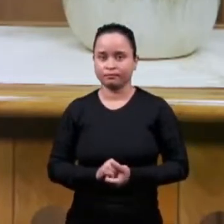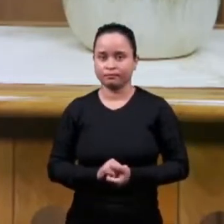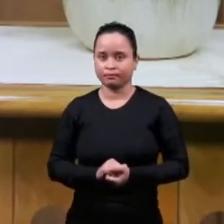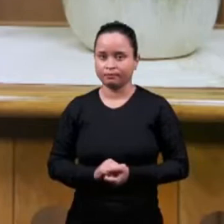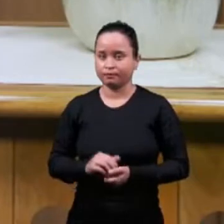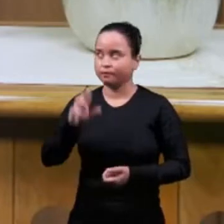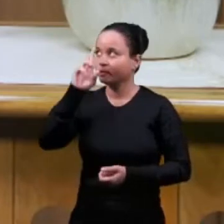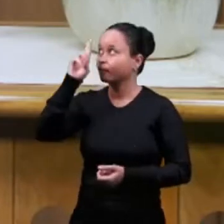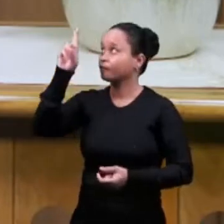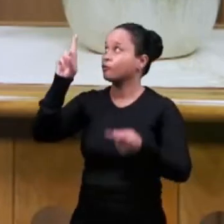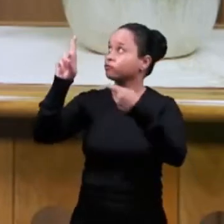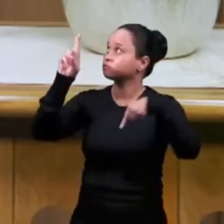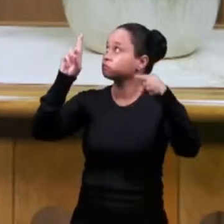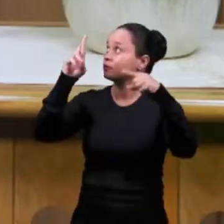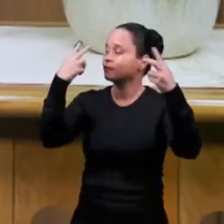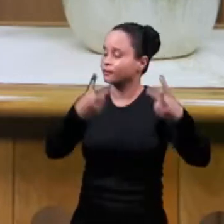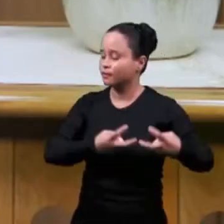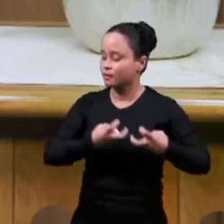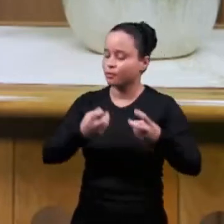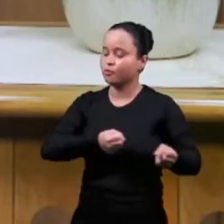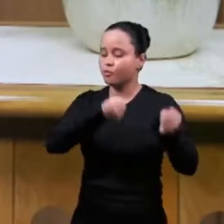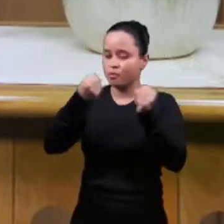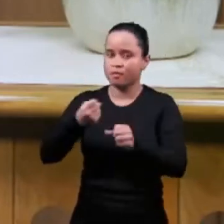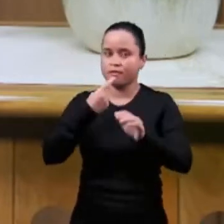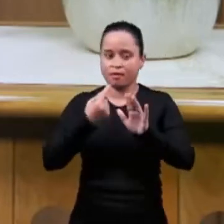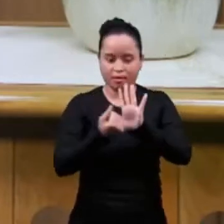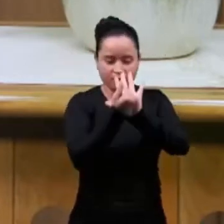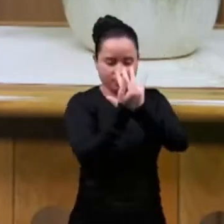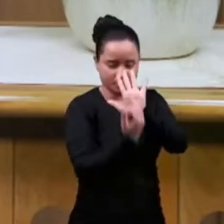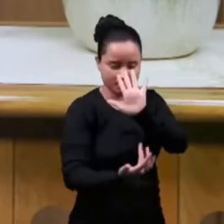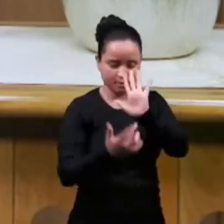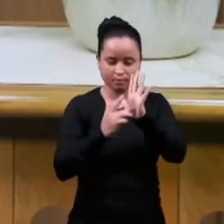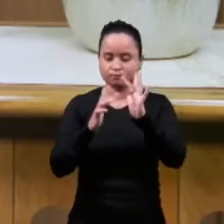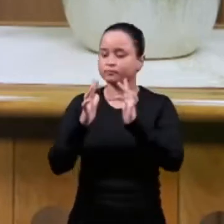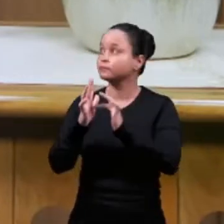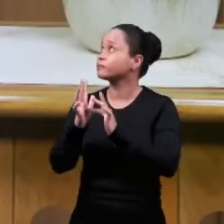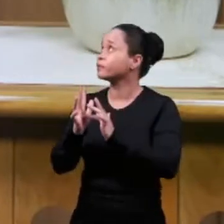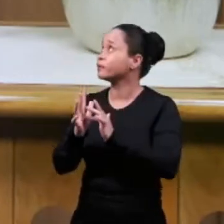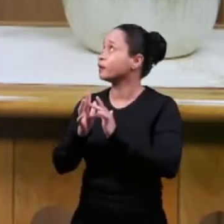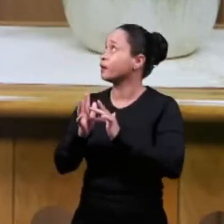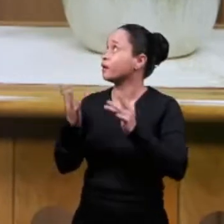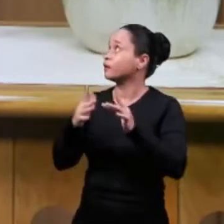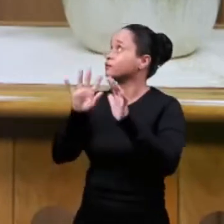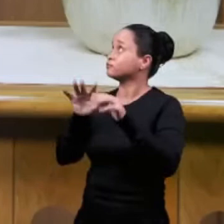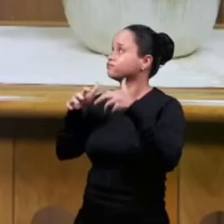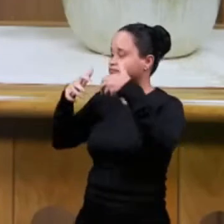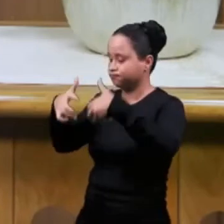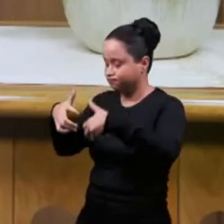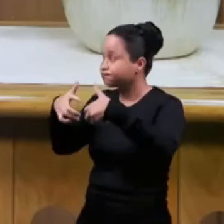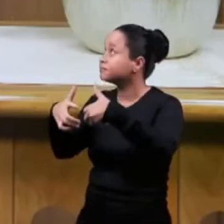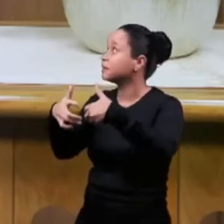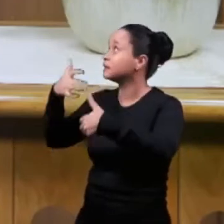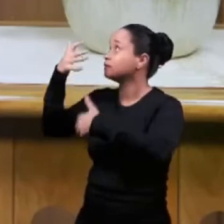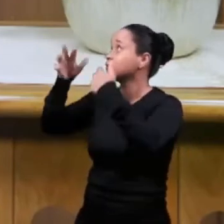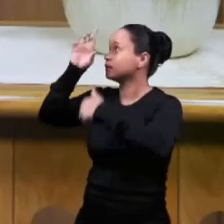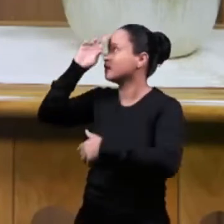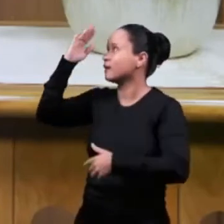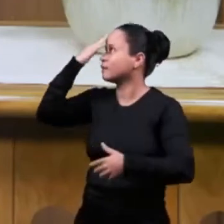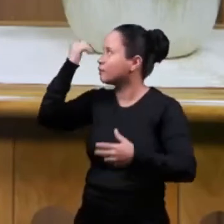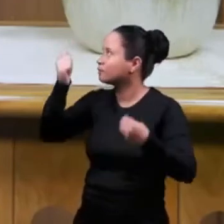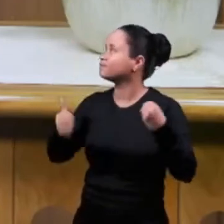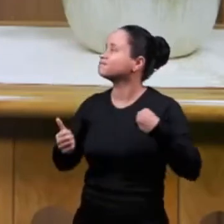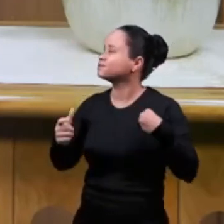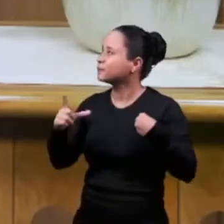Senhor, nós clamamos pelo poder que há no sangue do Senhor Jesus. Nos prostramos diante de Ti, reconhecendo o nosso pecado e